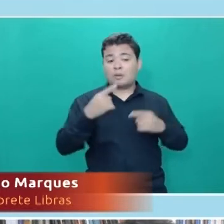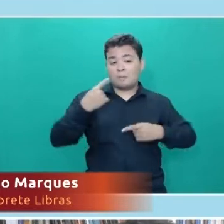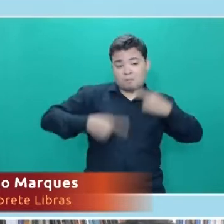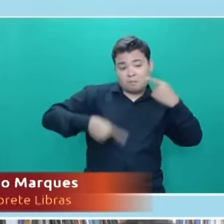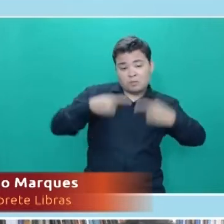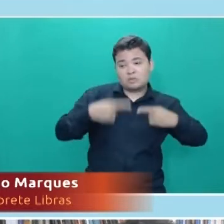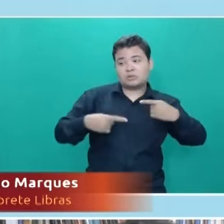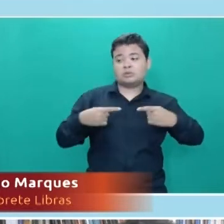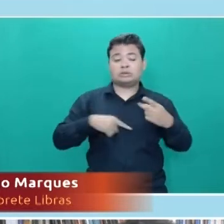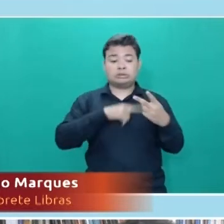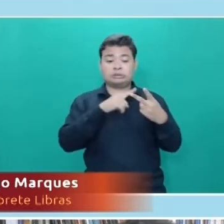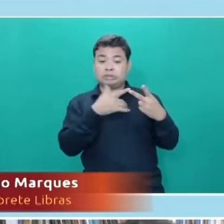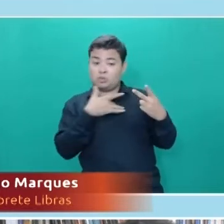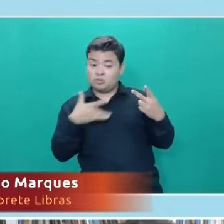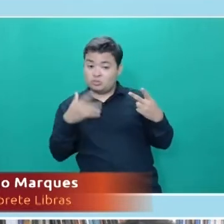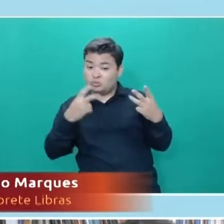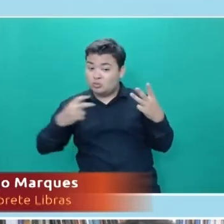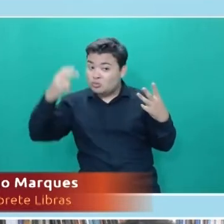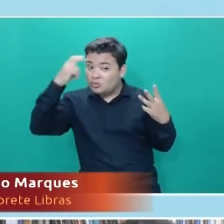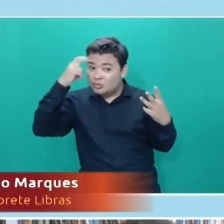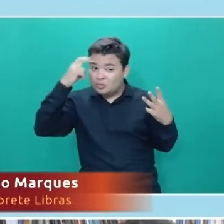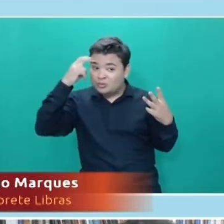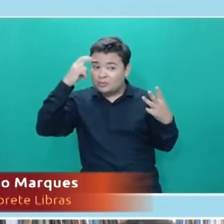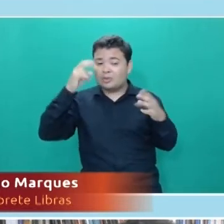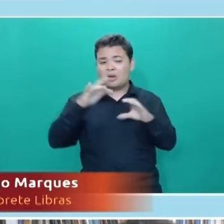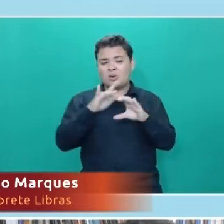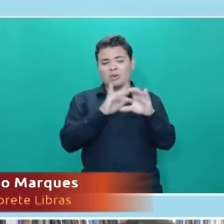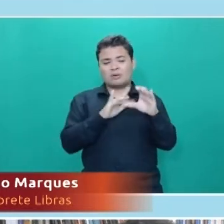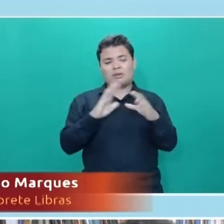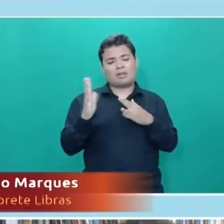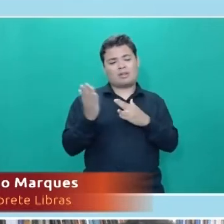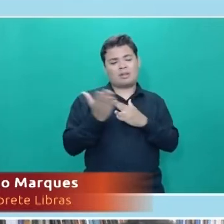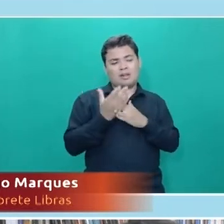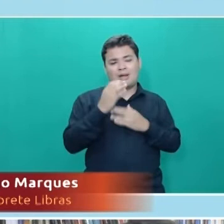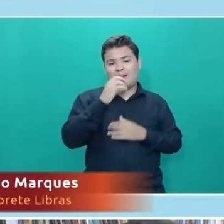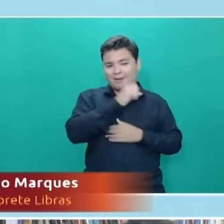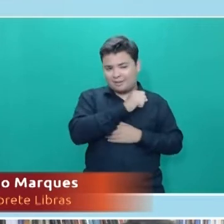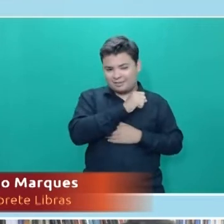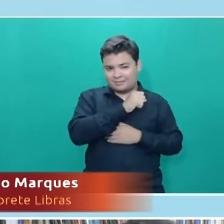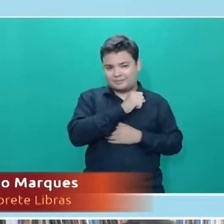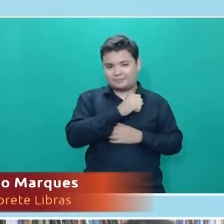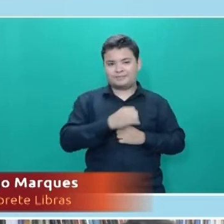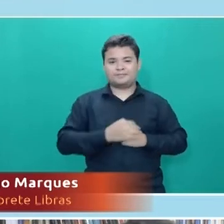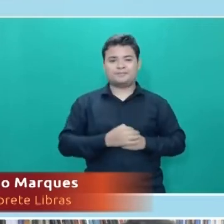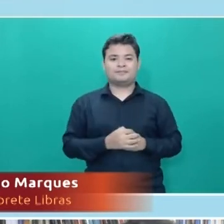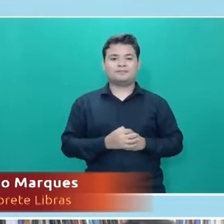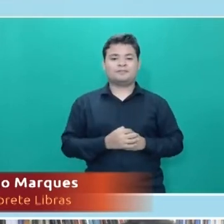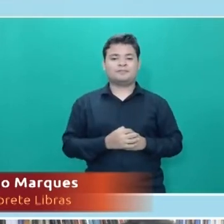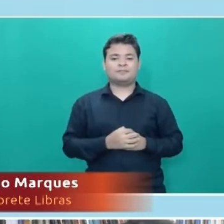sobre saúde e cultura. Conexões vai para um rápido intervalo e volta rapidinho.